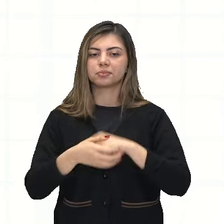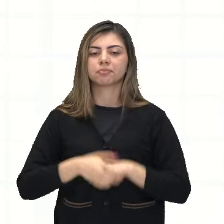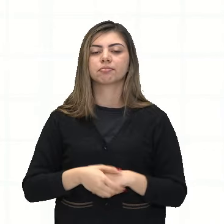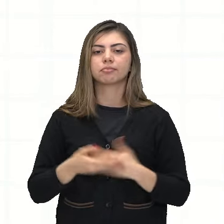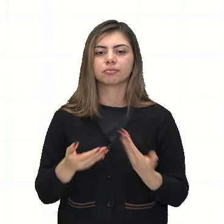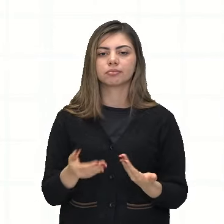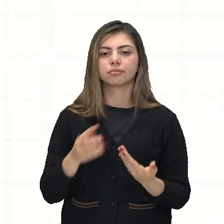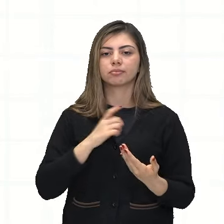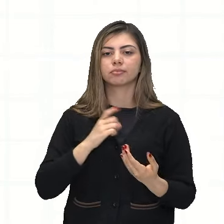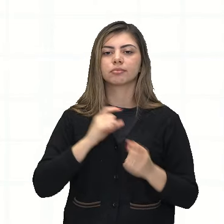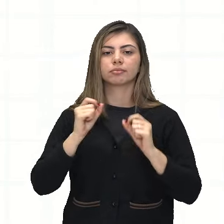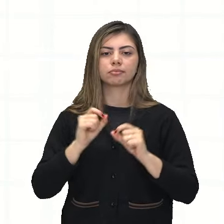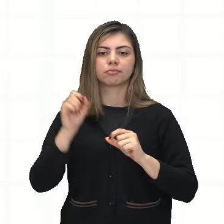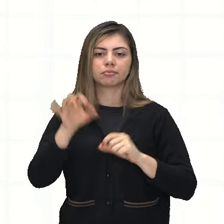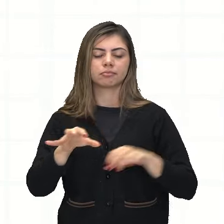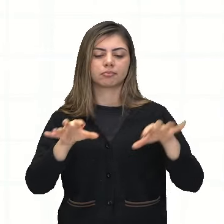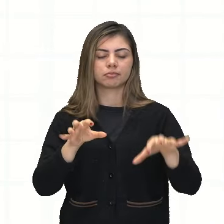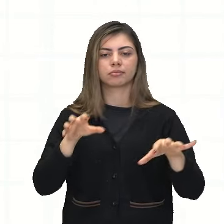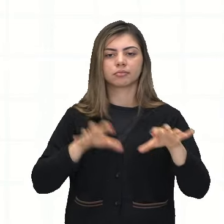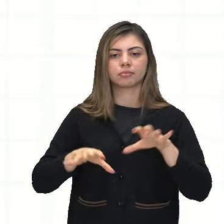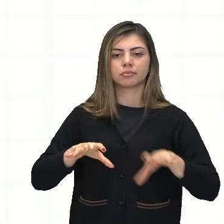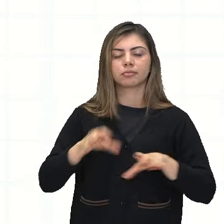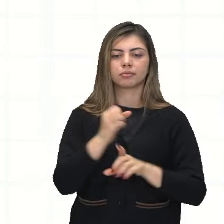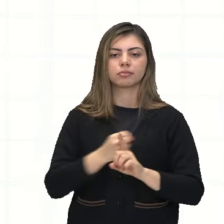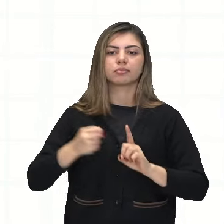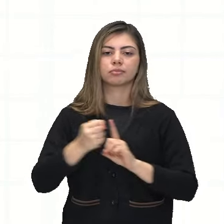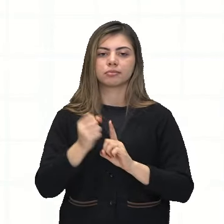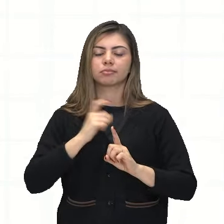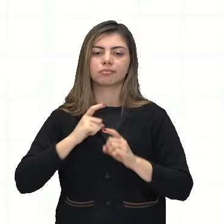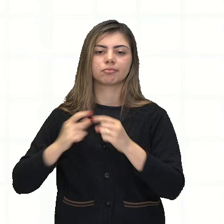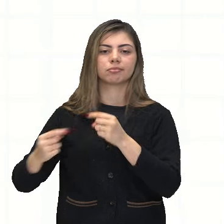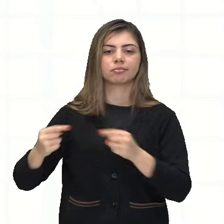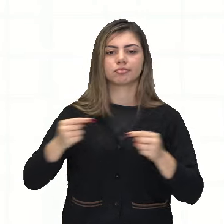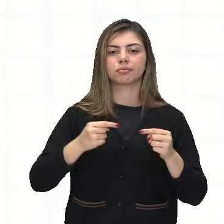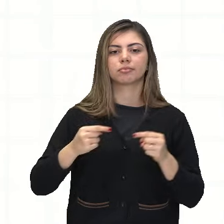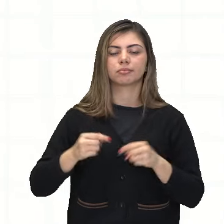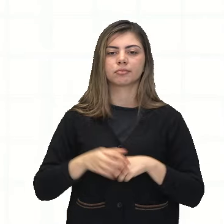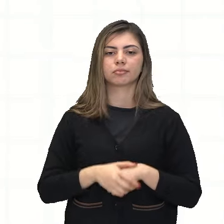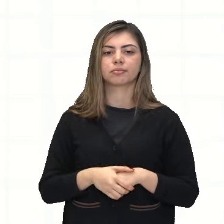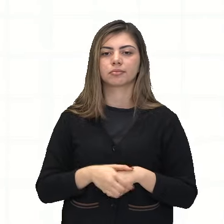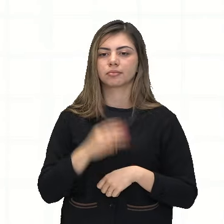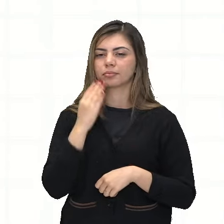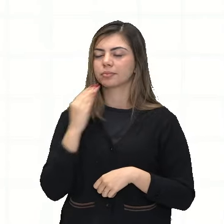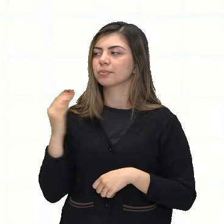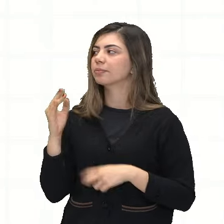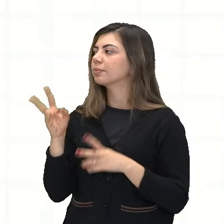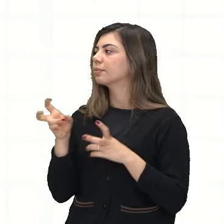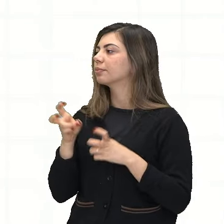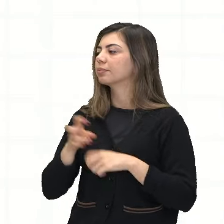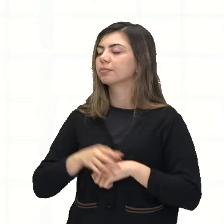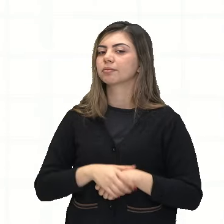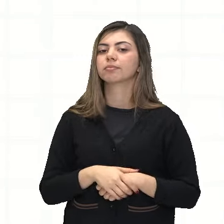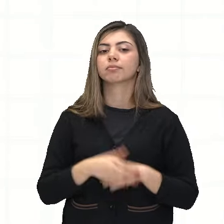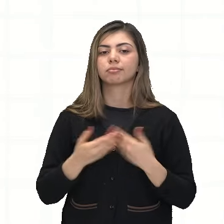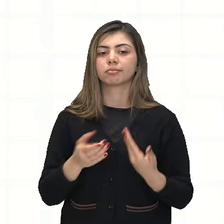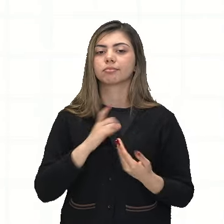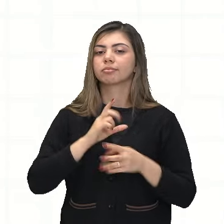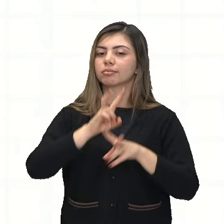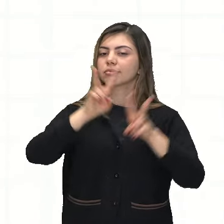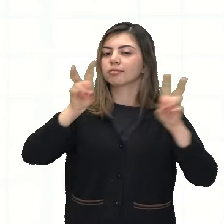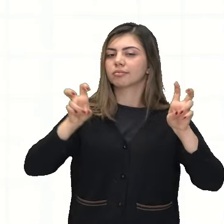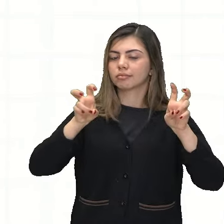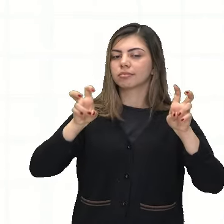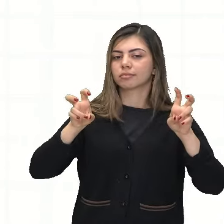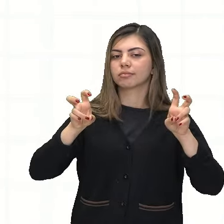cada vez mais destaque em diversas áreas da sociedade tenho estou aqui destacando o meu tema a